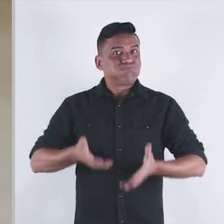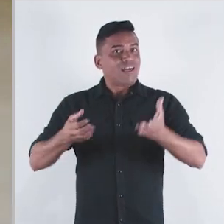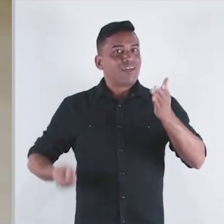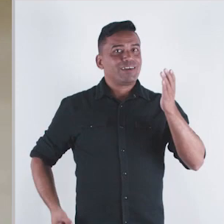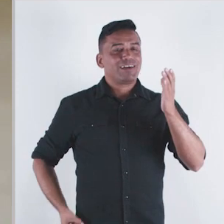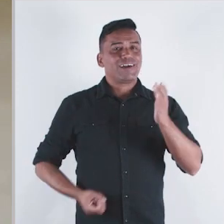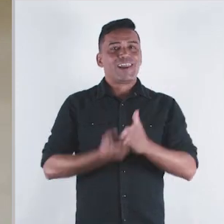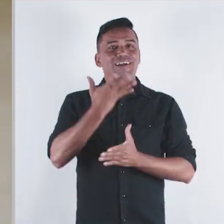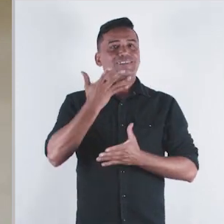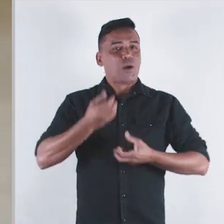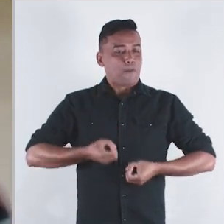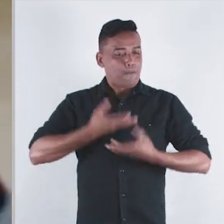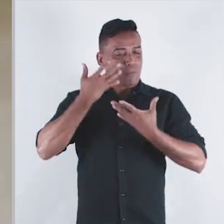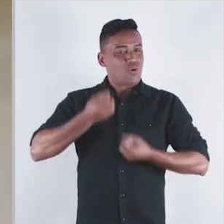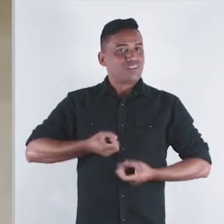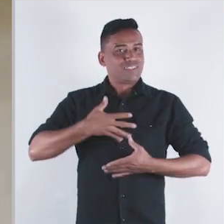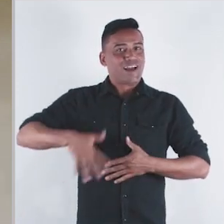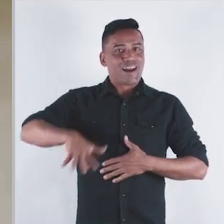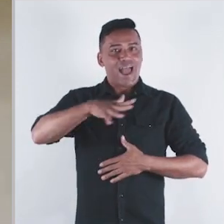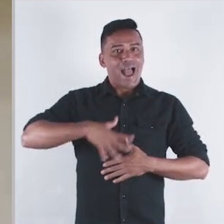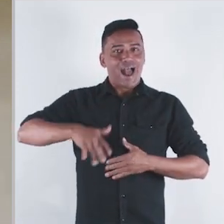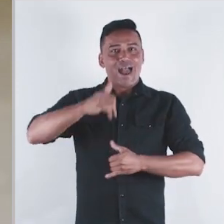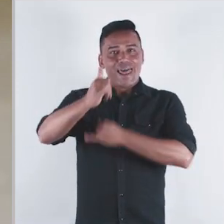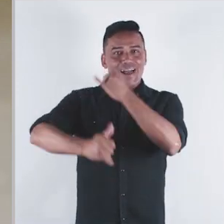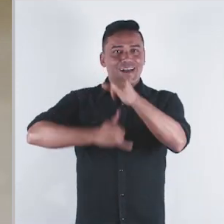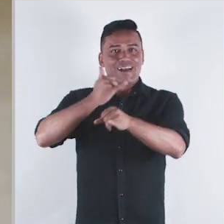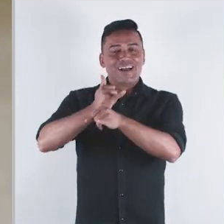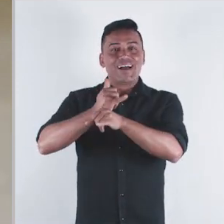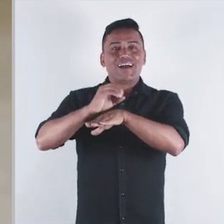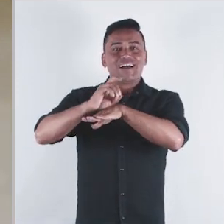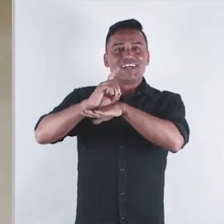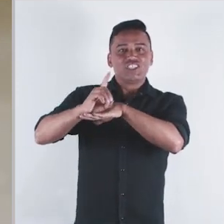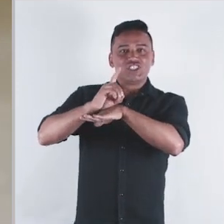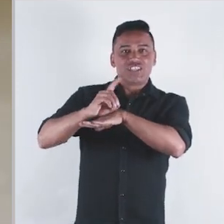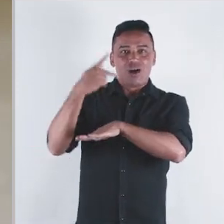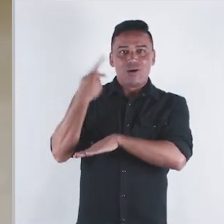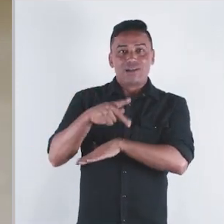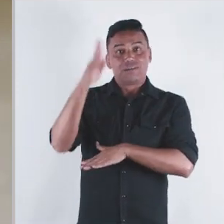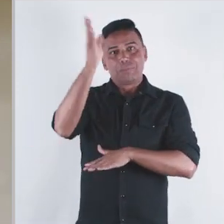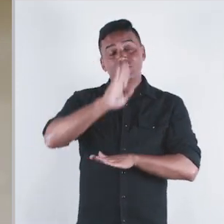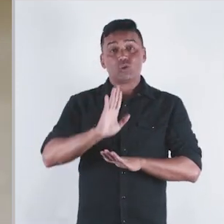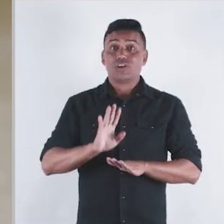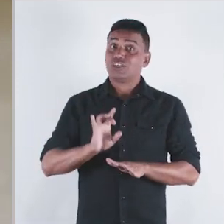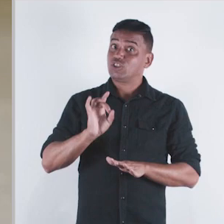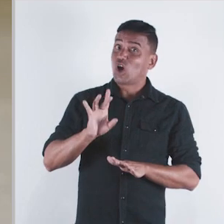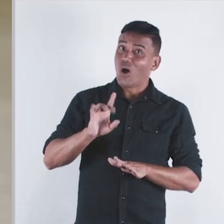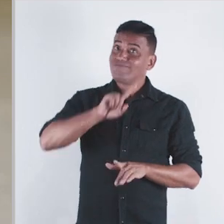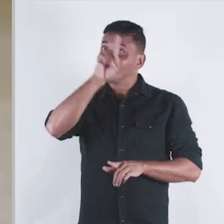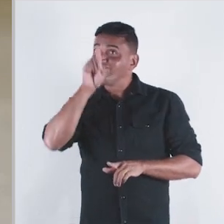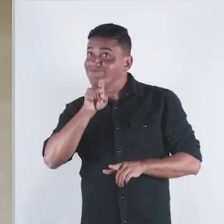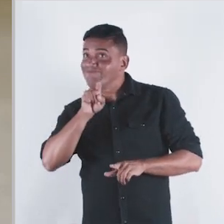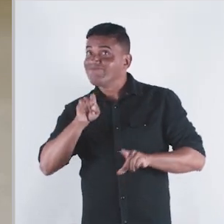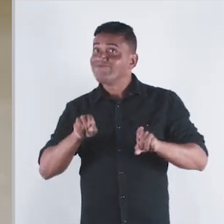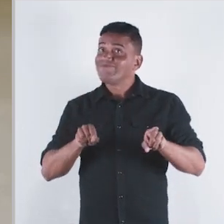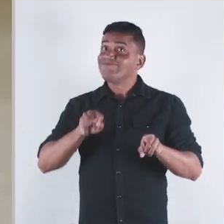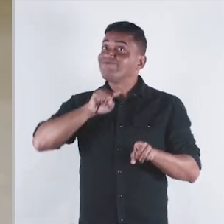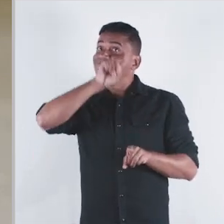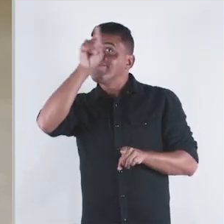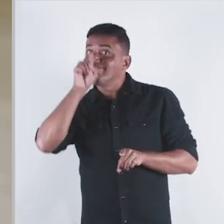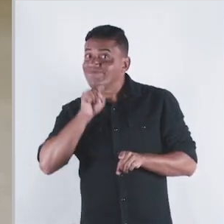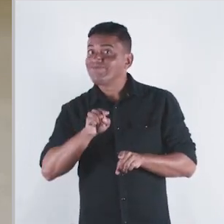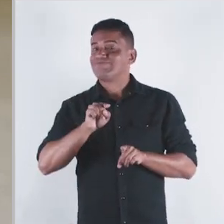poesia digital no Brasil. Mas veja, tudo isso que eu estou te falando são hipóteses, né, que a gente tem